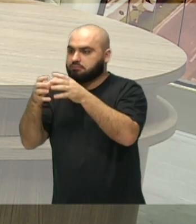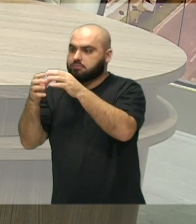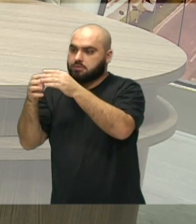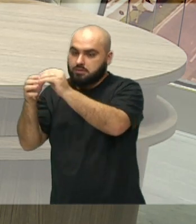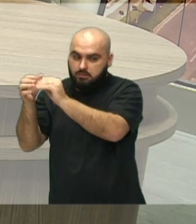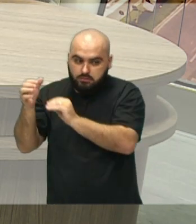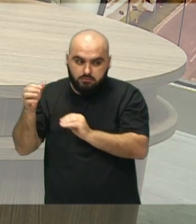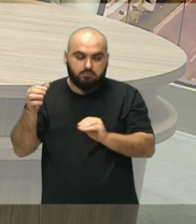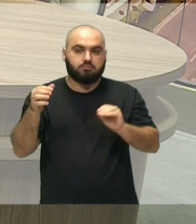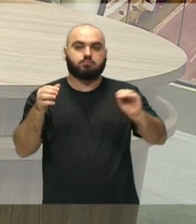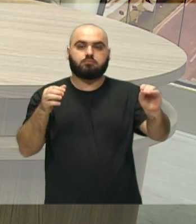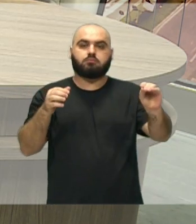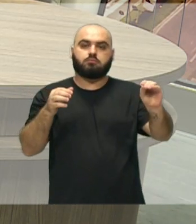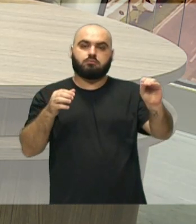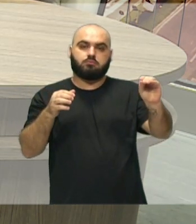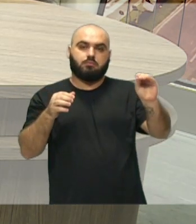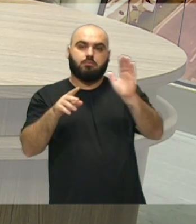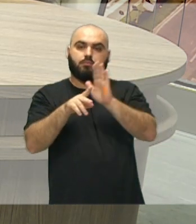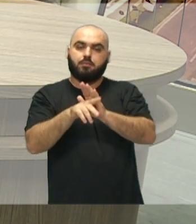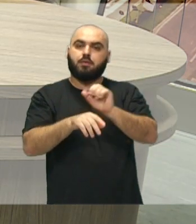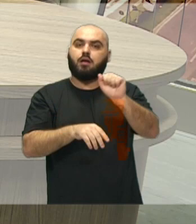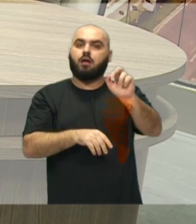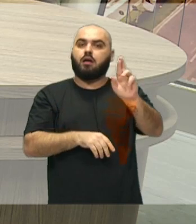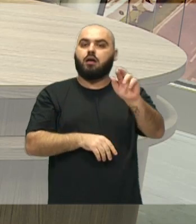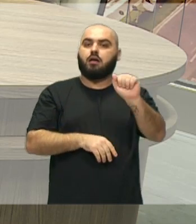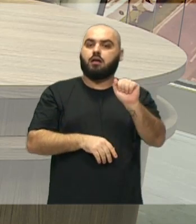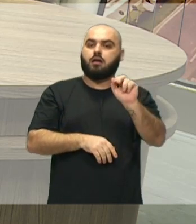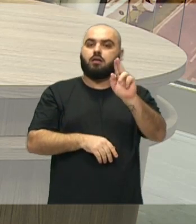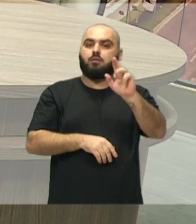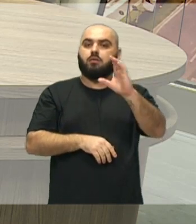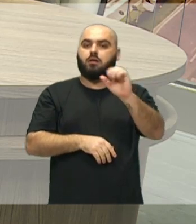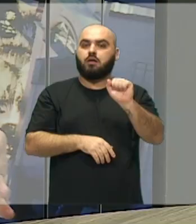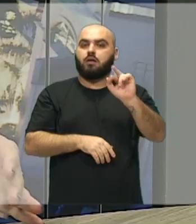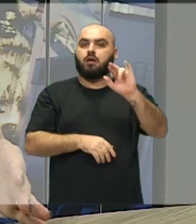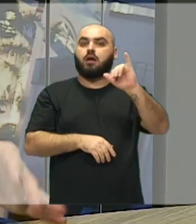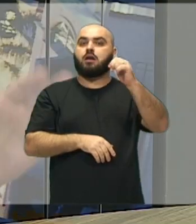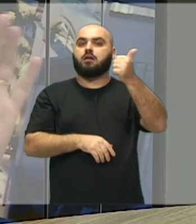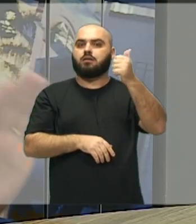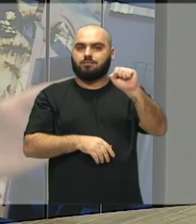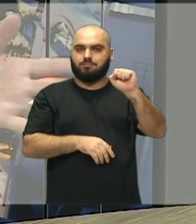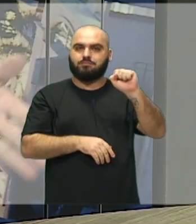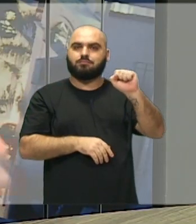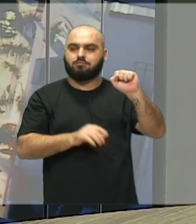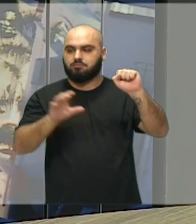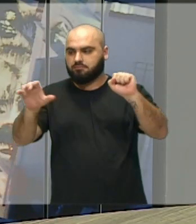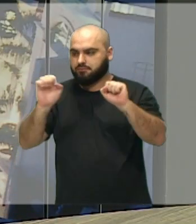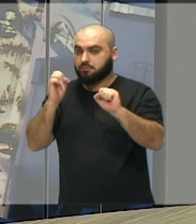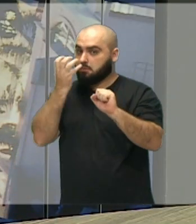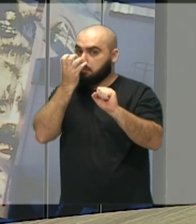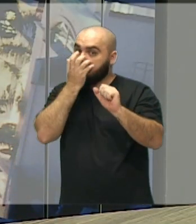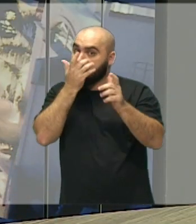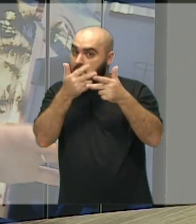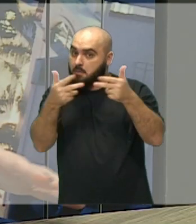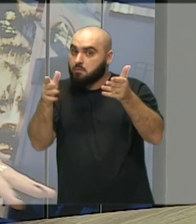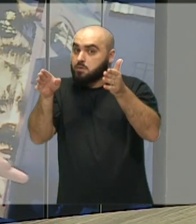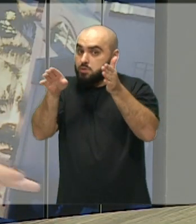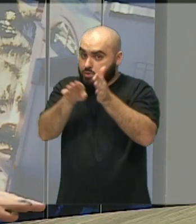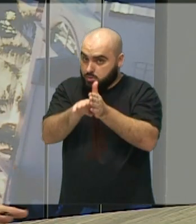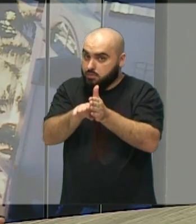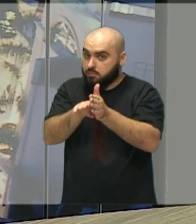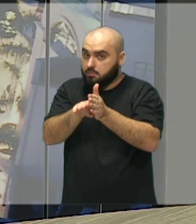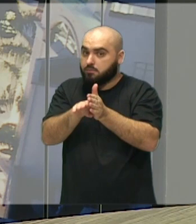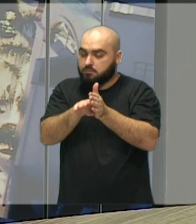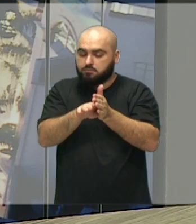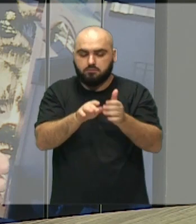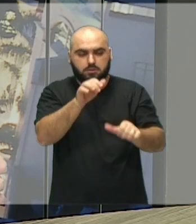nacional, que é o Parque Nacional das Araucárias, lá em Ponte Serrada e Passos Maia. Então, quando o animal chega, primeiro